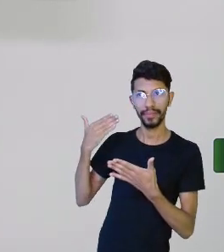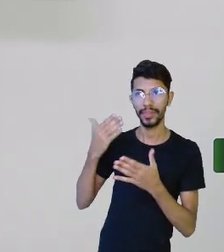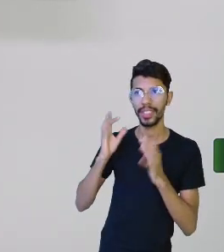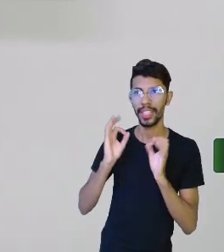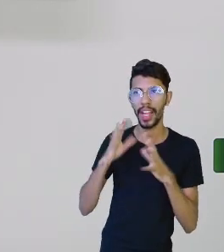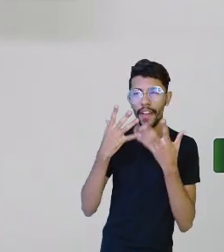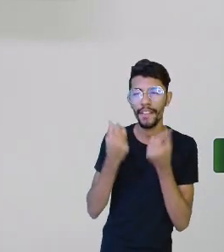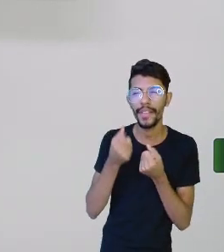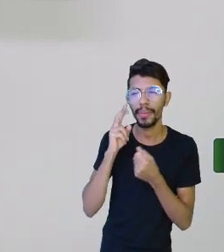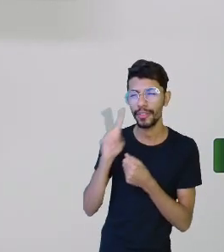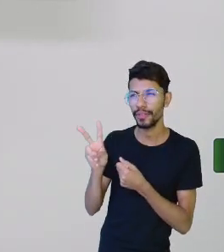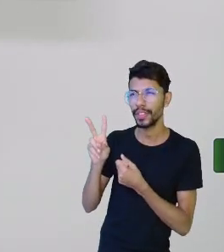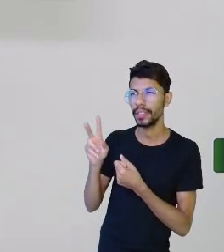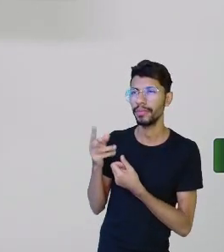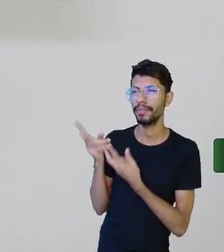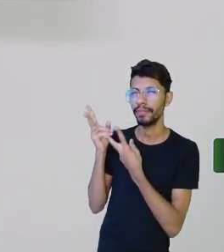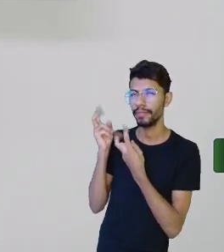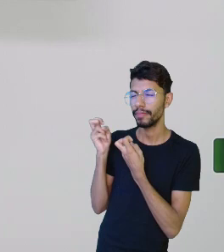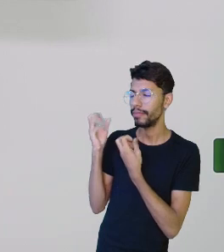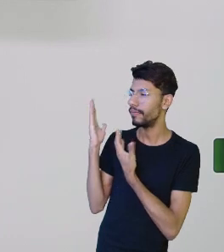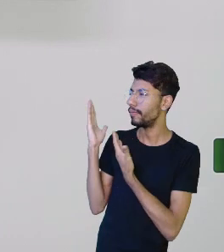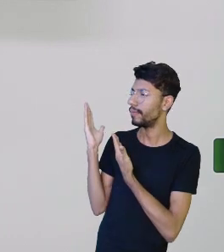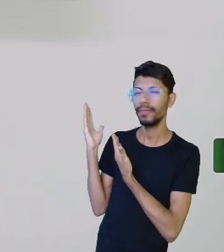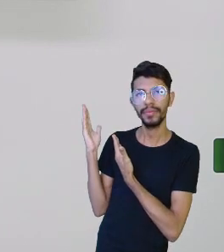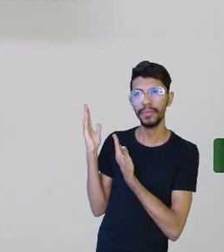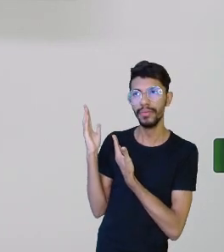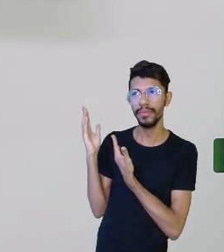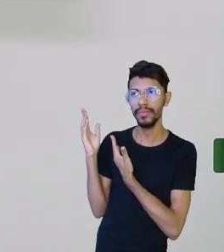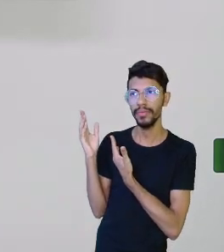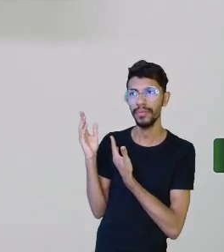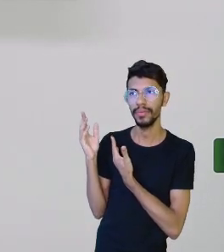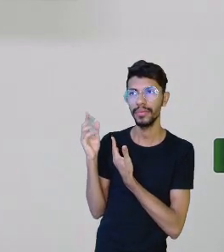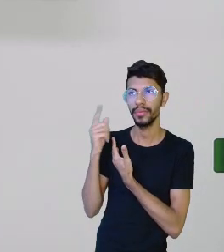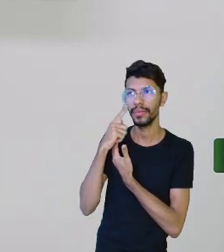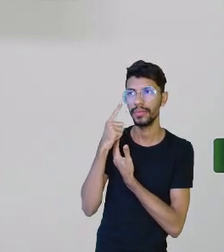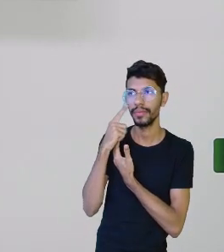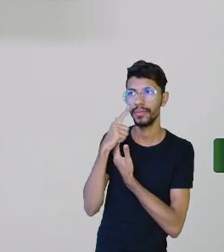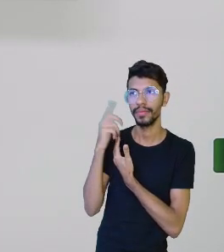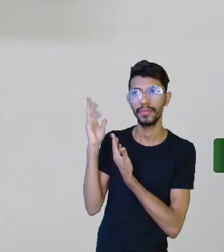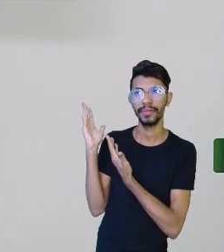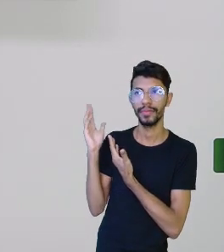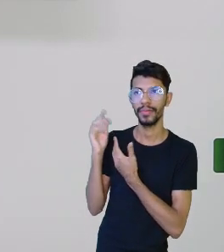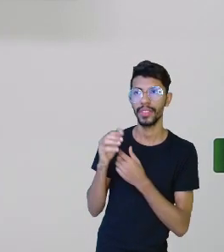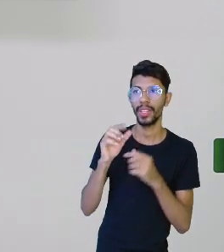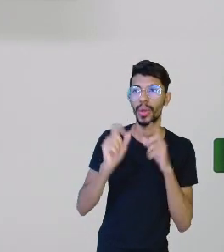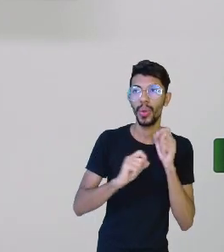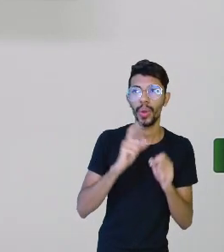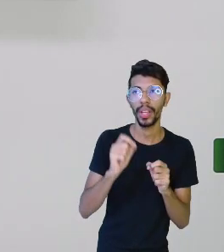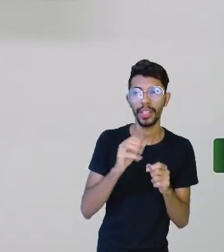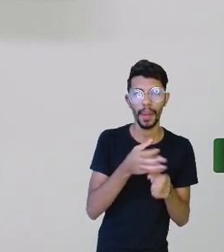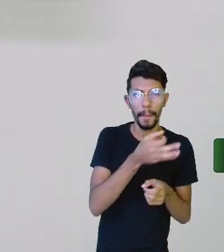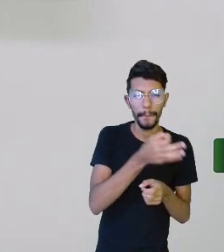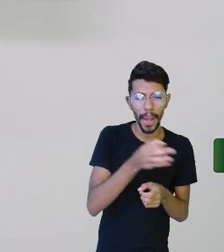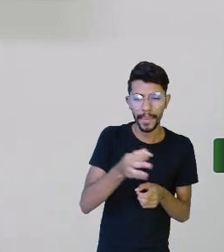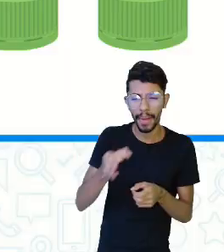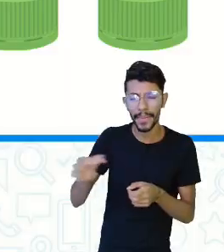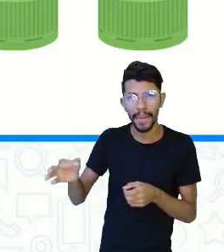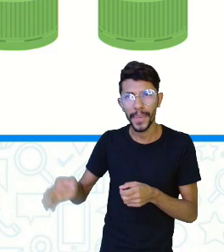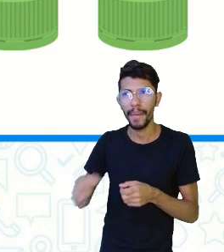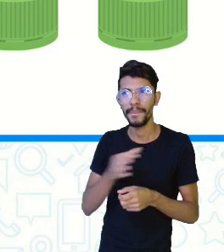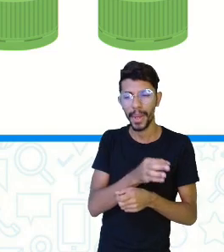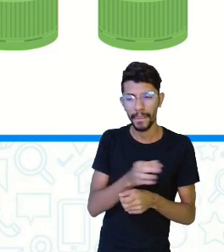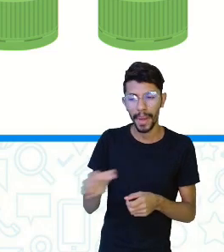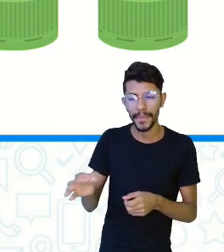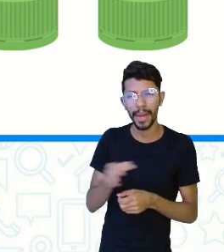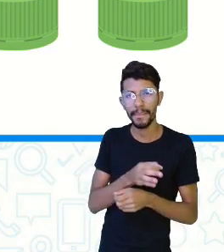ver? Observa aí. Olha os saquinhos, olha as tampinhas que Ana está juntando. Olha